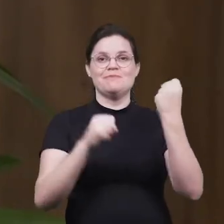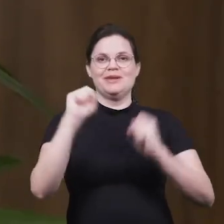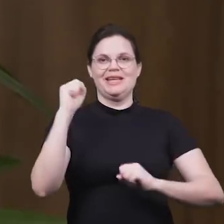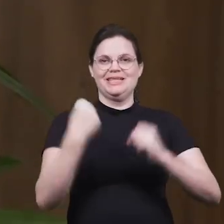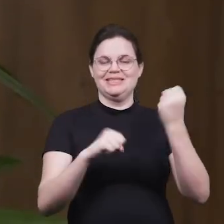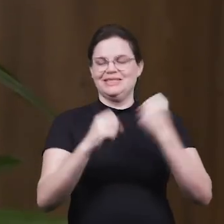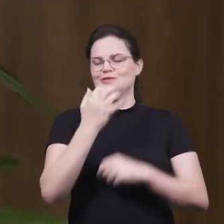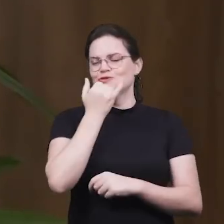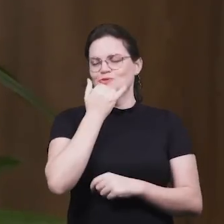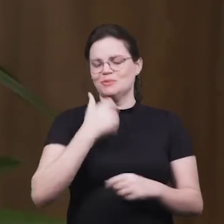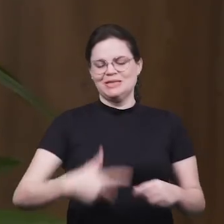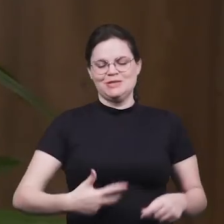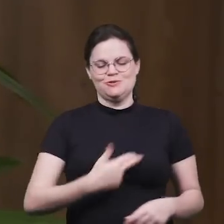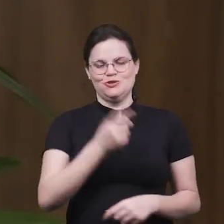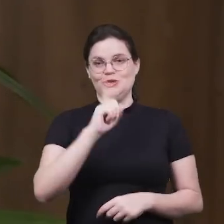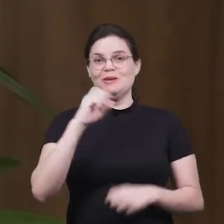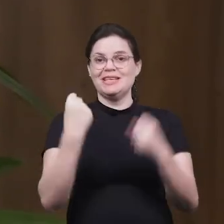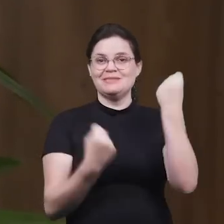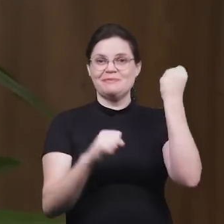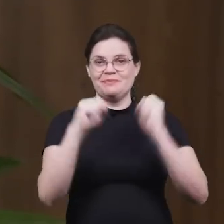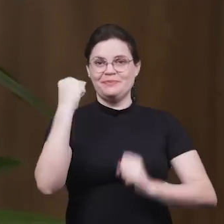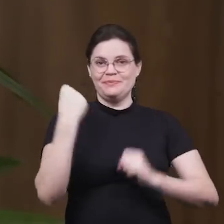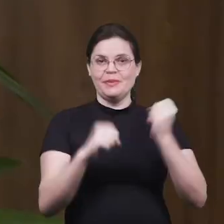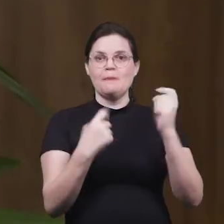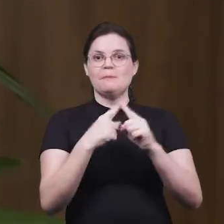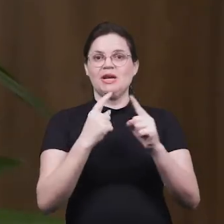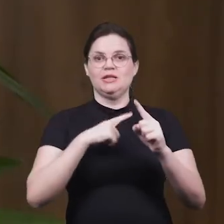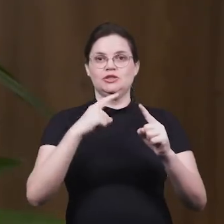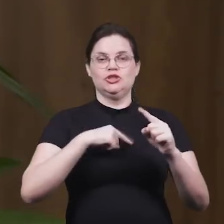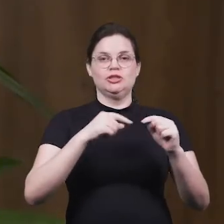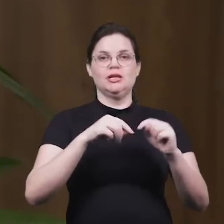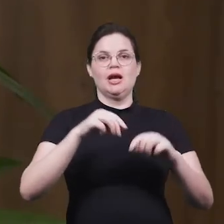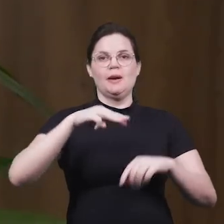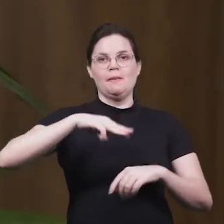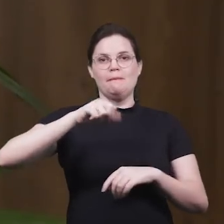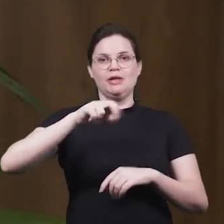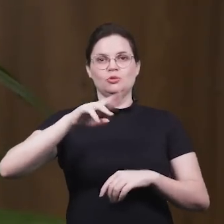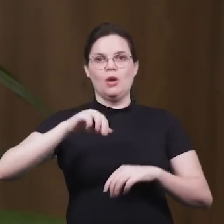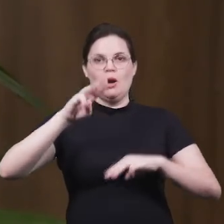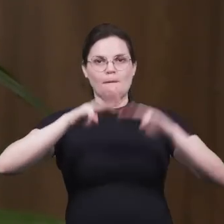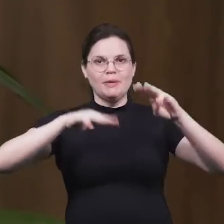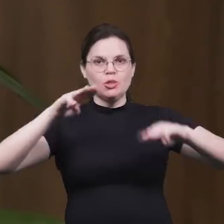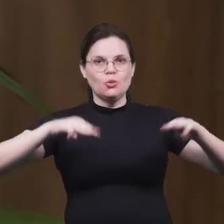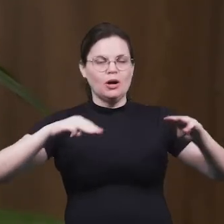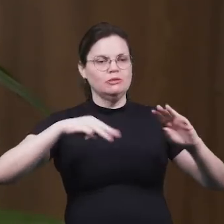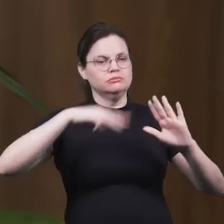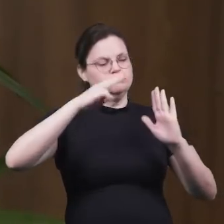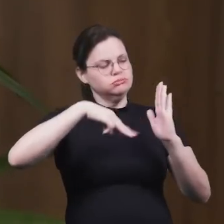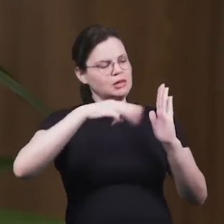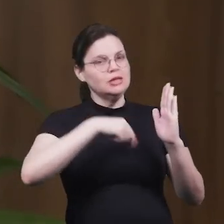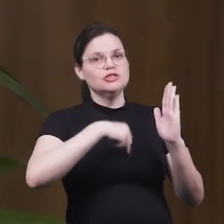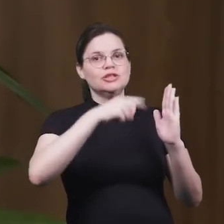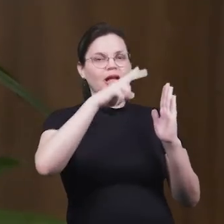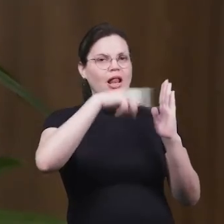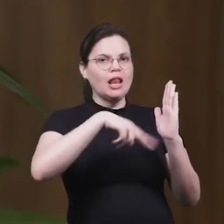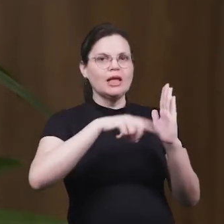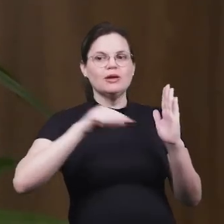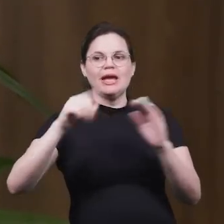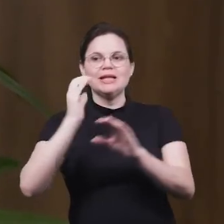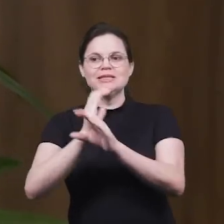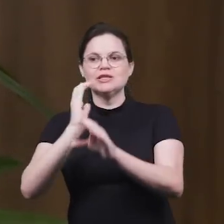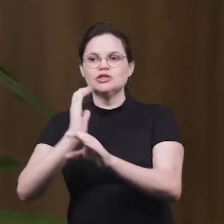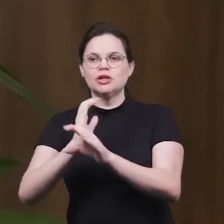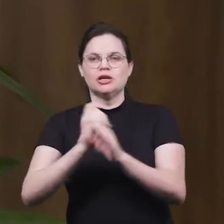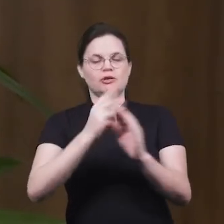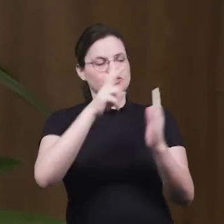dos equipamentos para a língua russa no nível que os engenheiros vão entender.